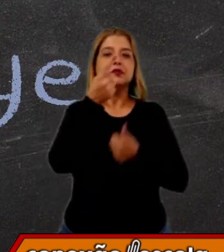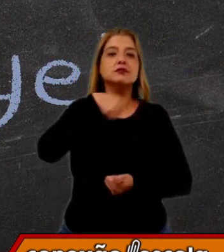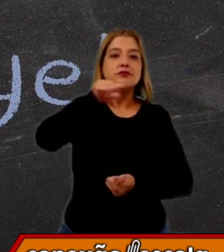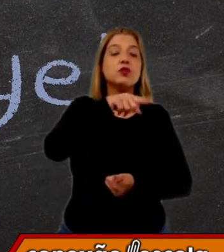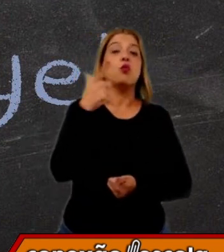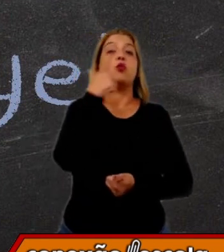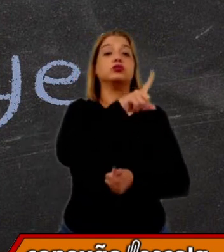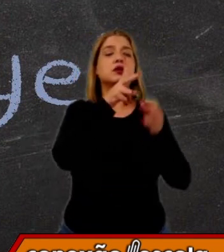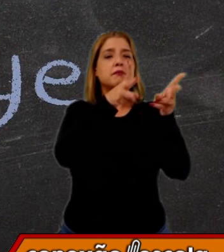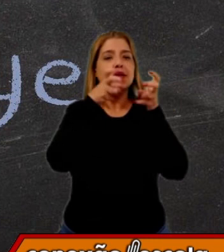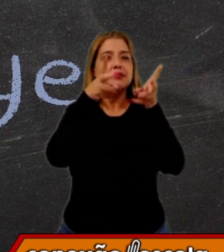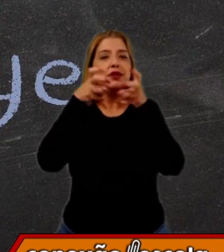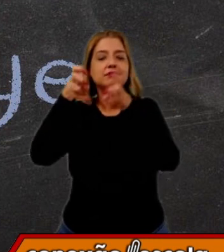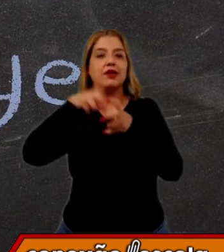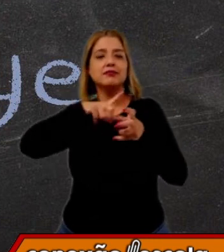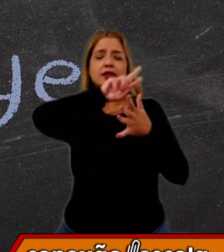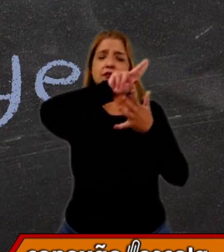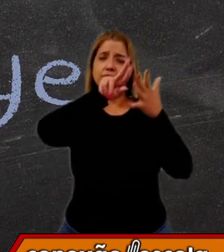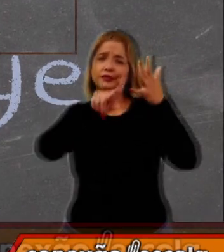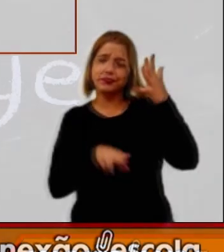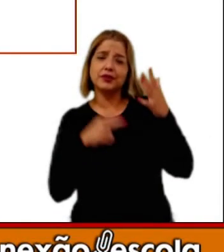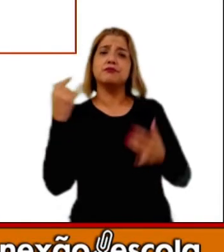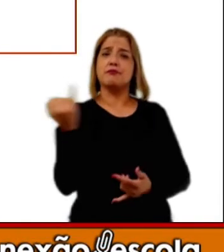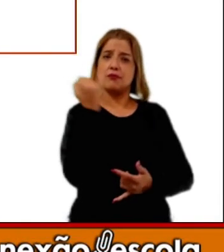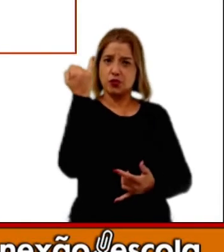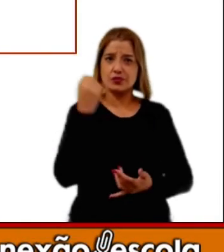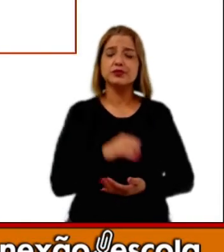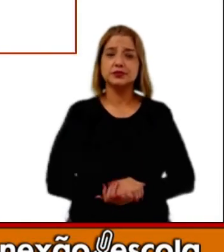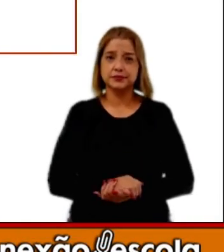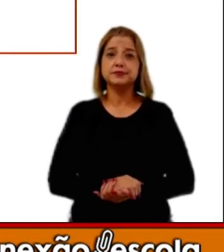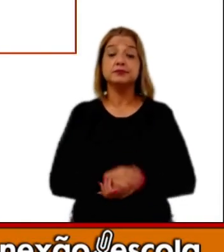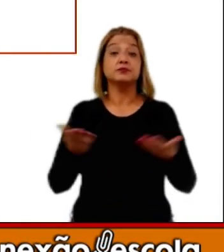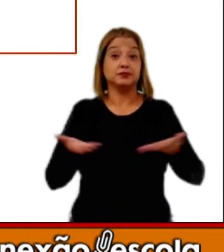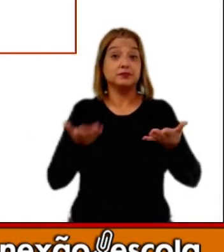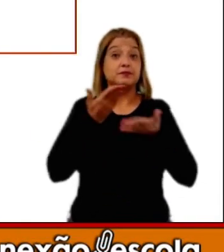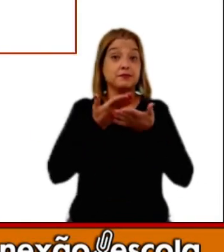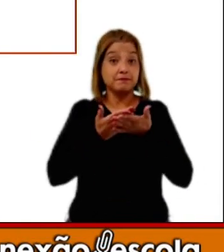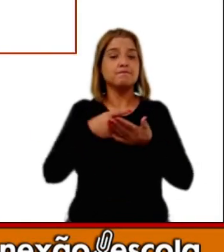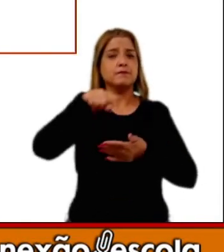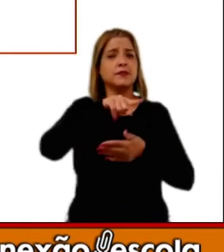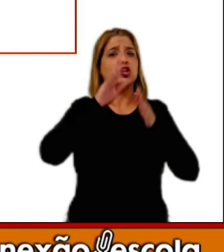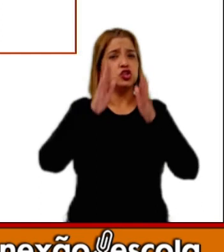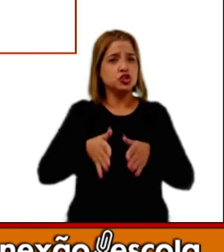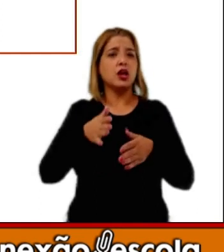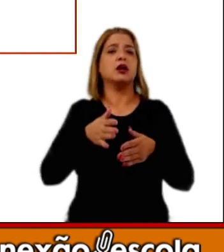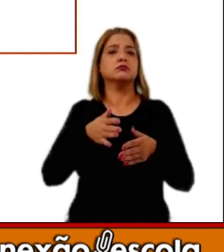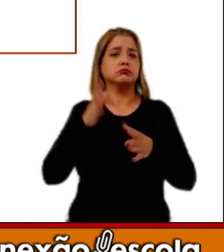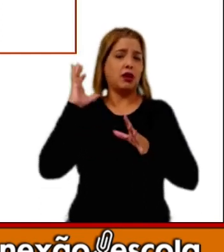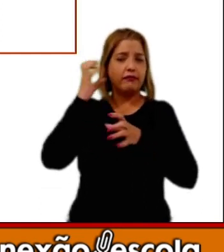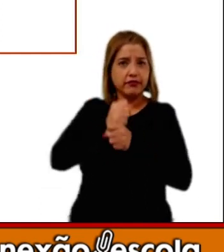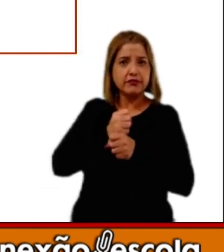percebam as diferenças desses conectivos é importância deles certo então nessa aula a gente estudou alguns